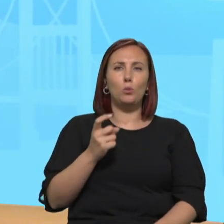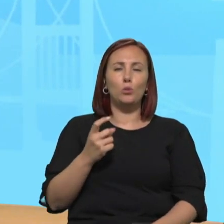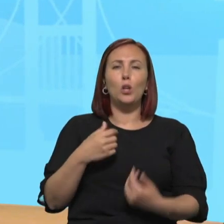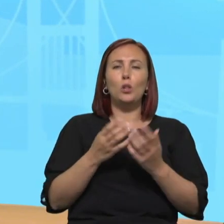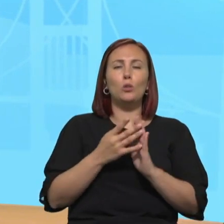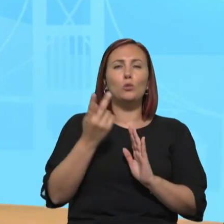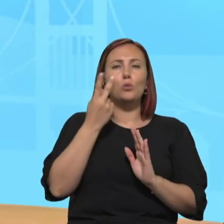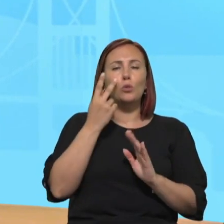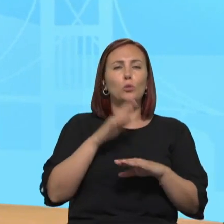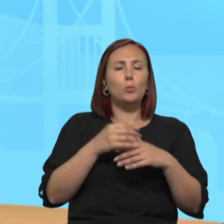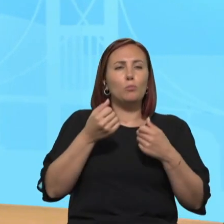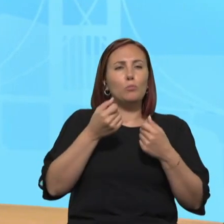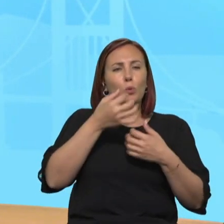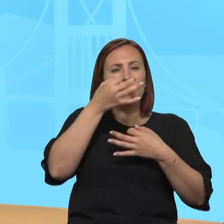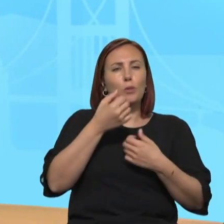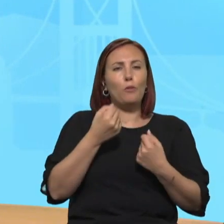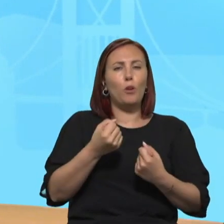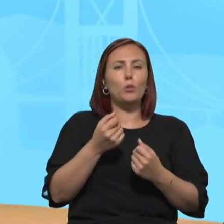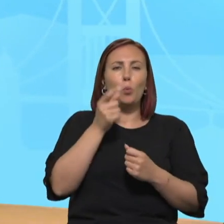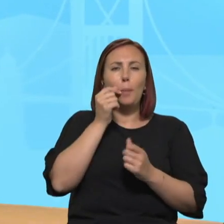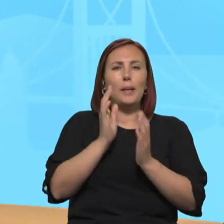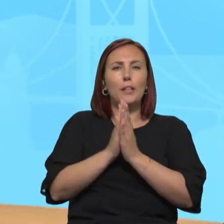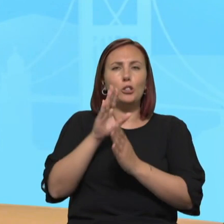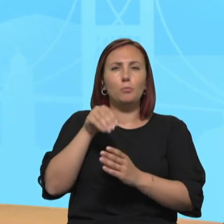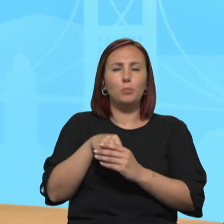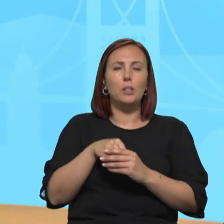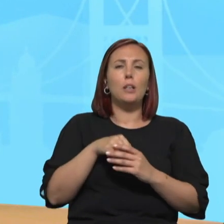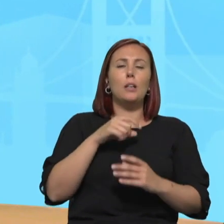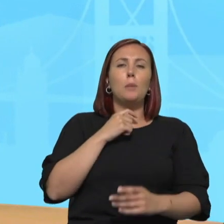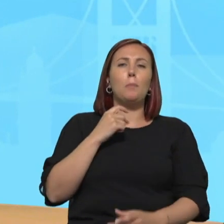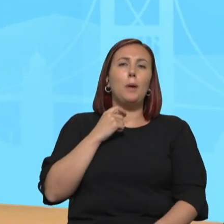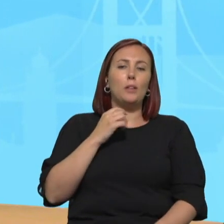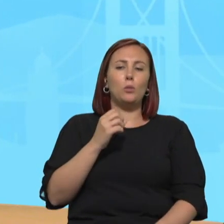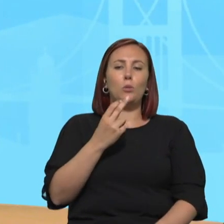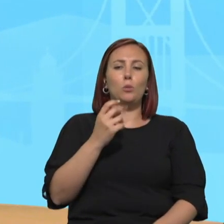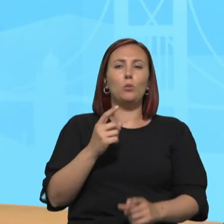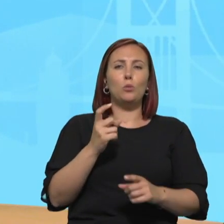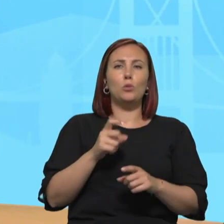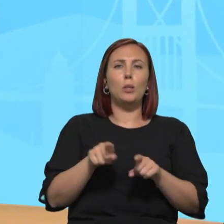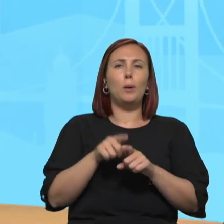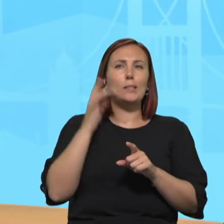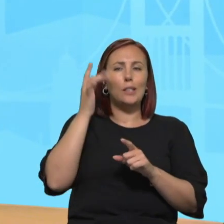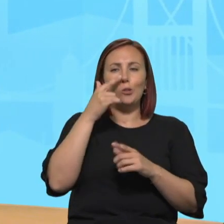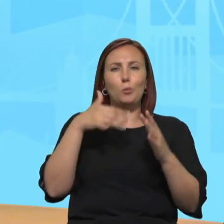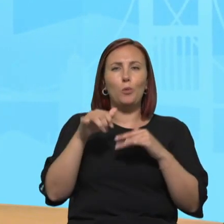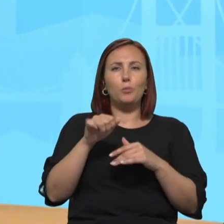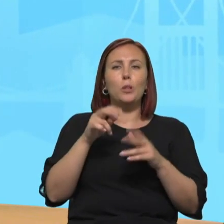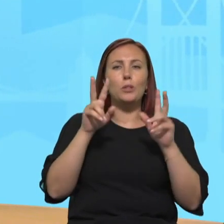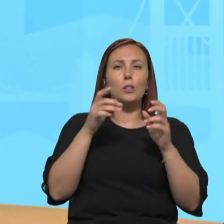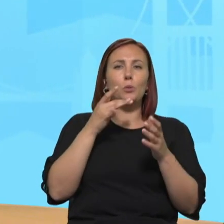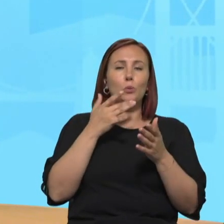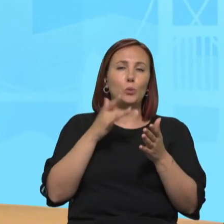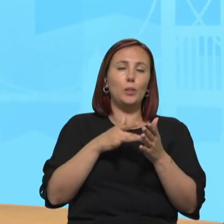atitude forte de um homem de igreja. Padre Cruz, o santo do povo, é título do livro cujas autoras